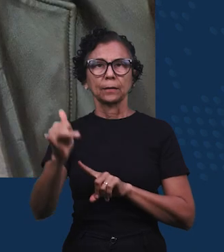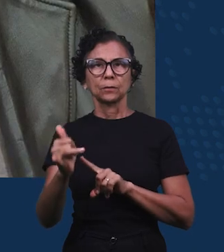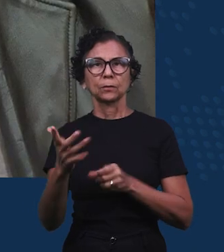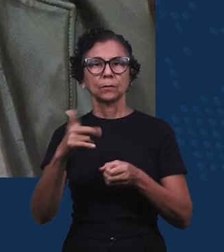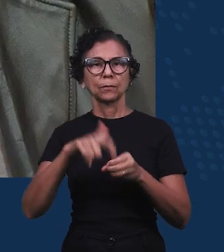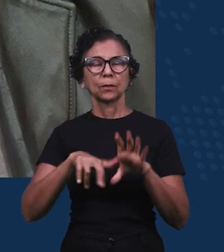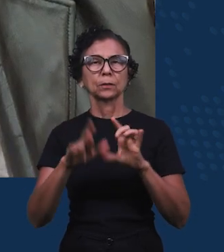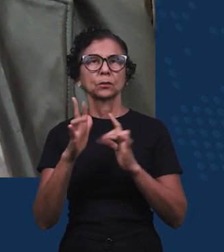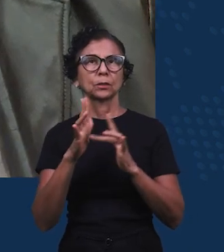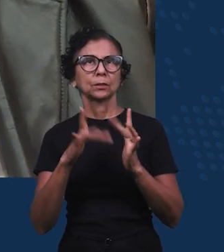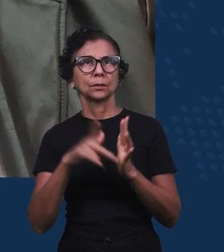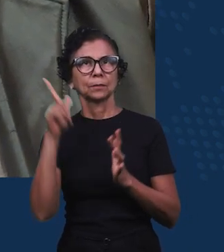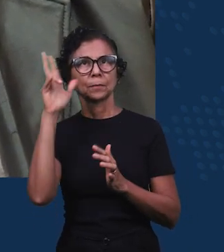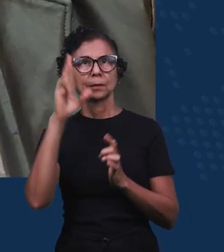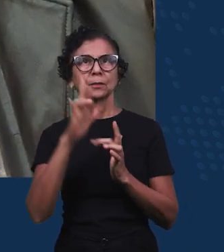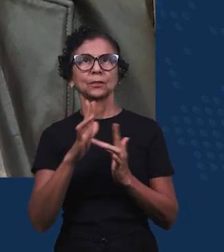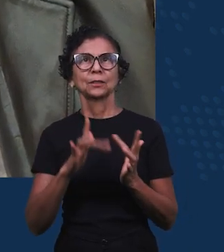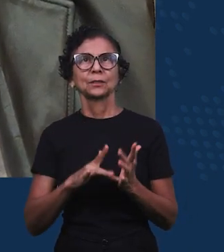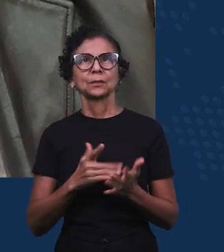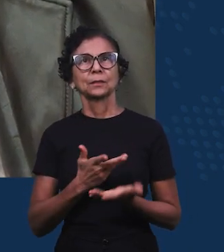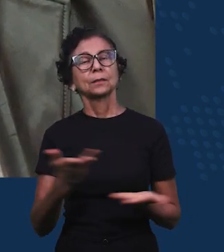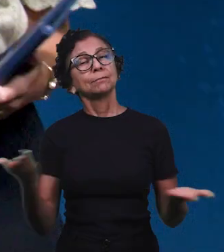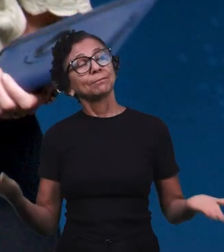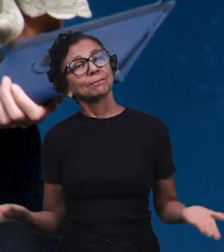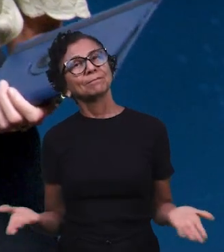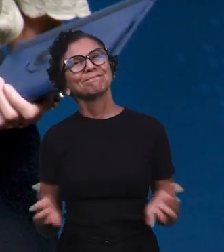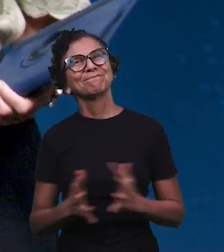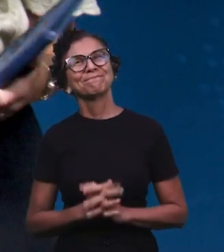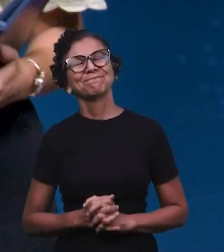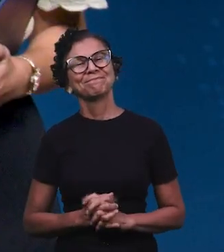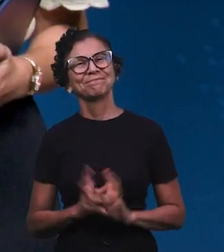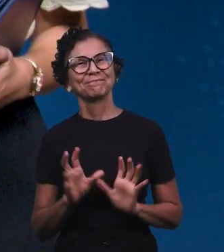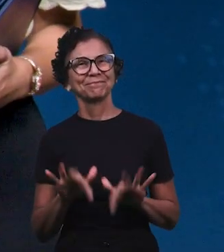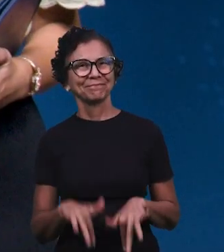Senhor Jesus. A paz do Senhor Jesus a todos. E com